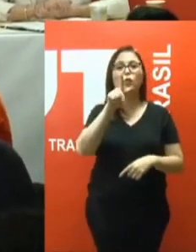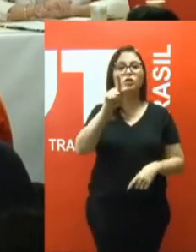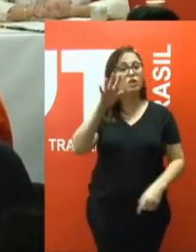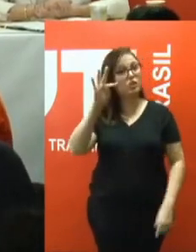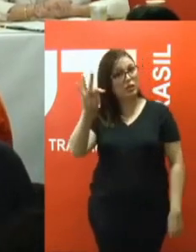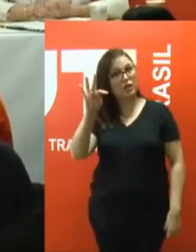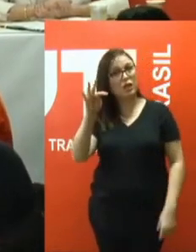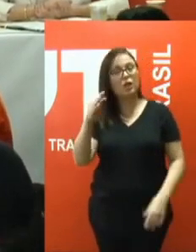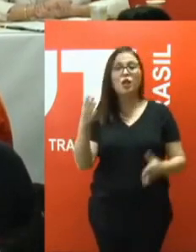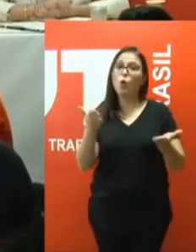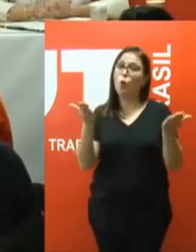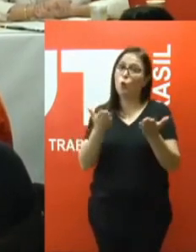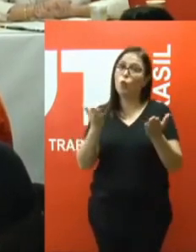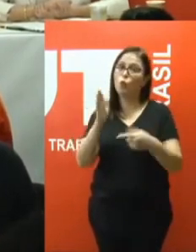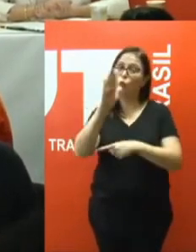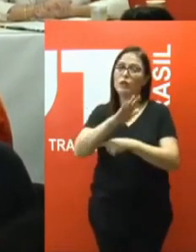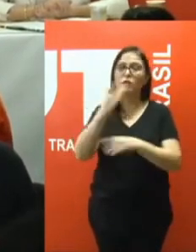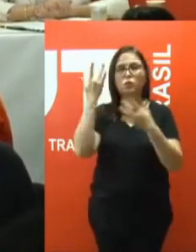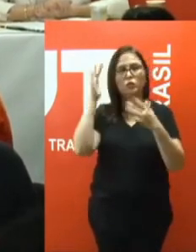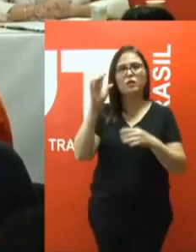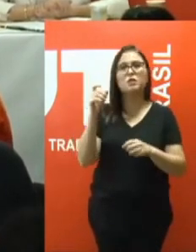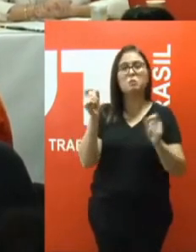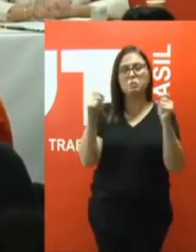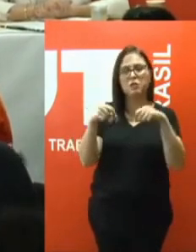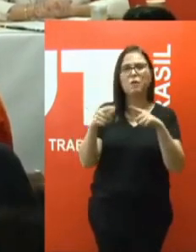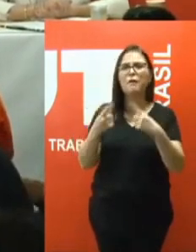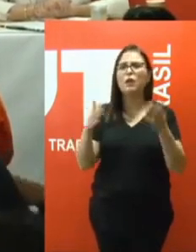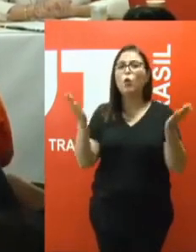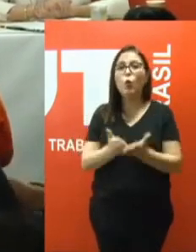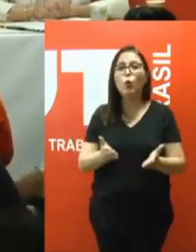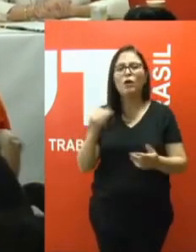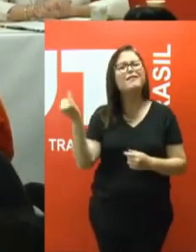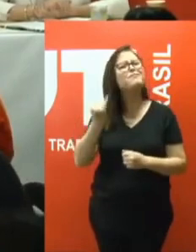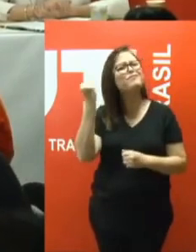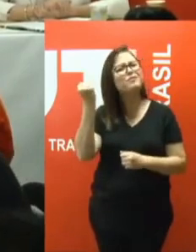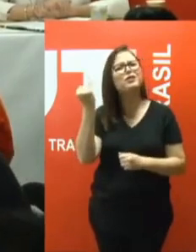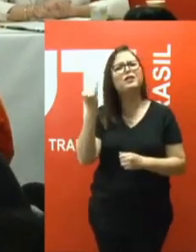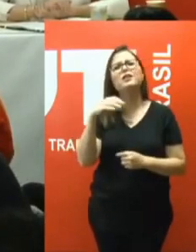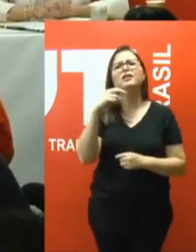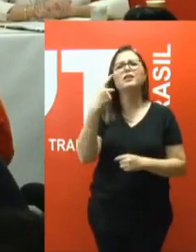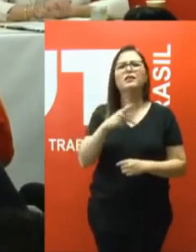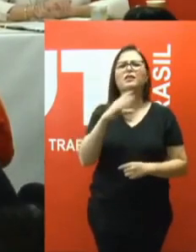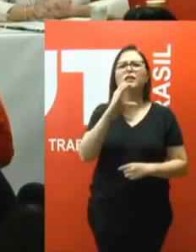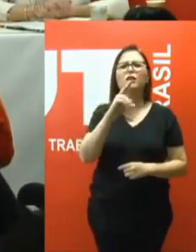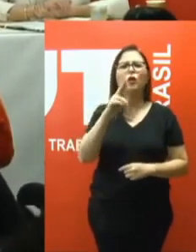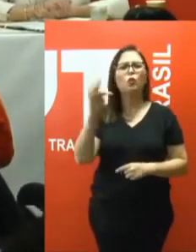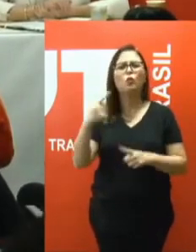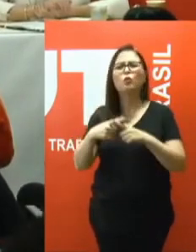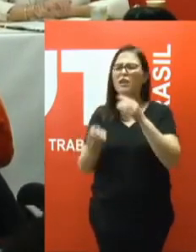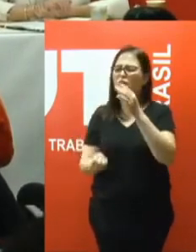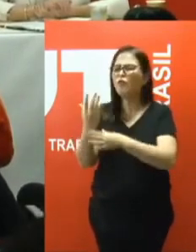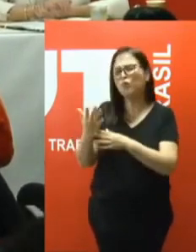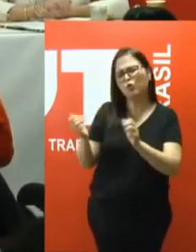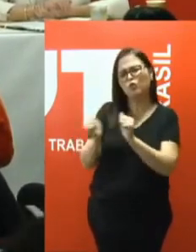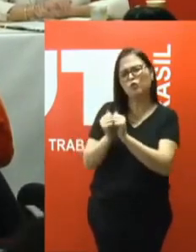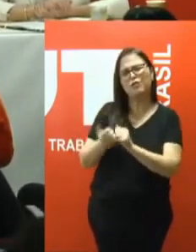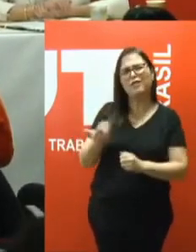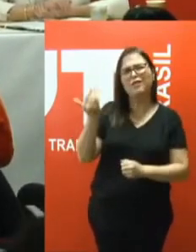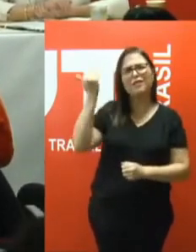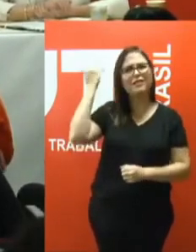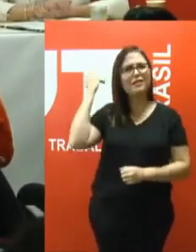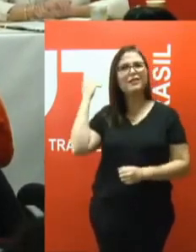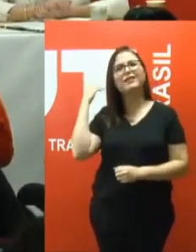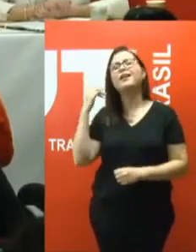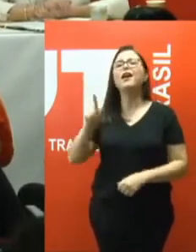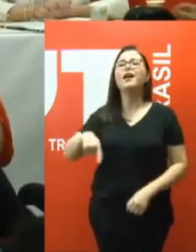se é possível, né? Mas muito importante o senhor estar aqui hoje com a gente na CUT, porque o senhor é o fundador dessa nossa central, é